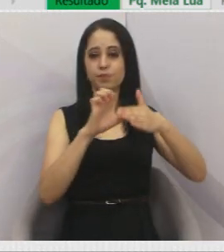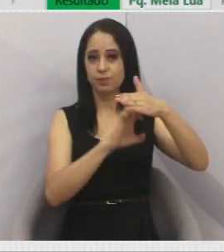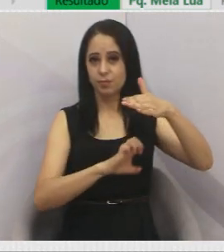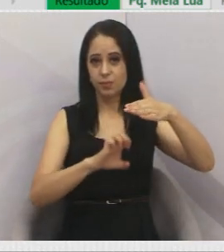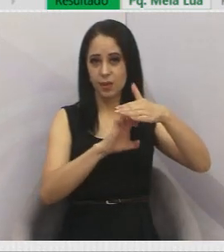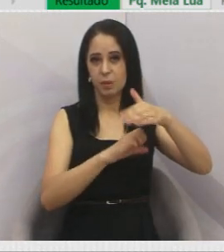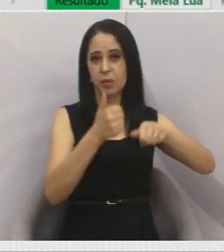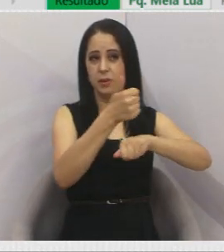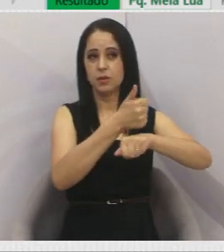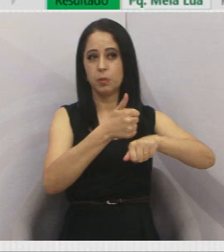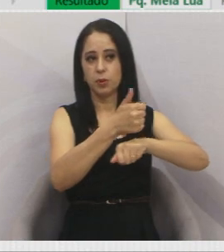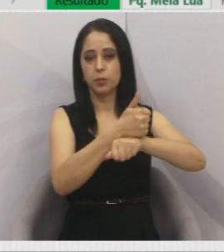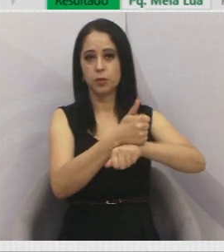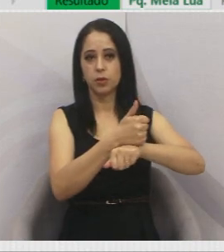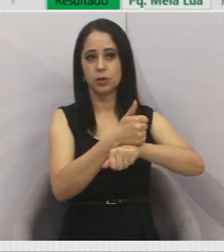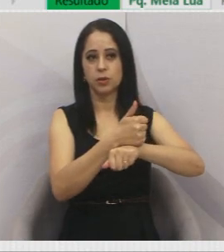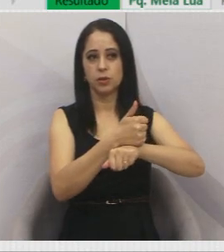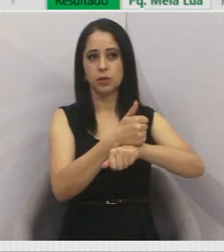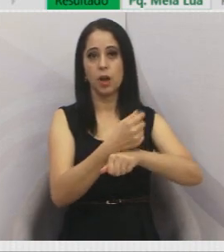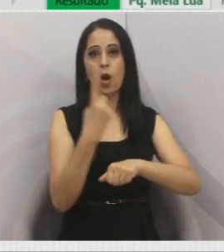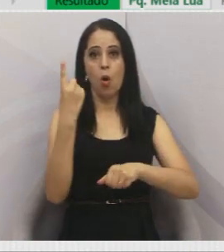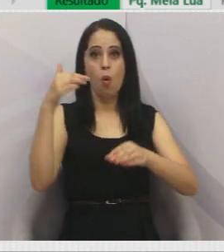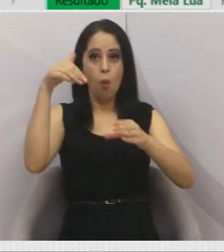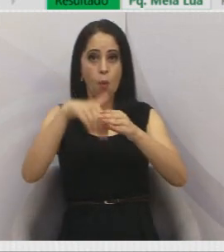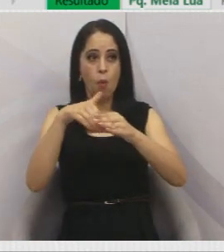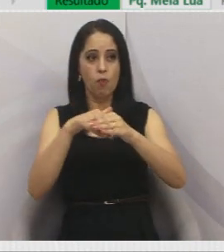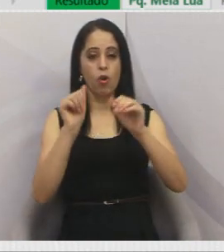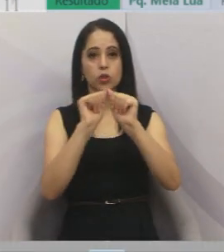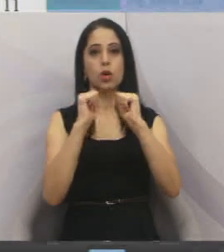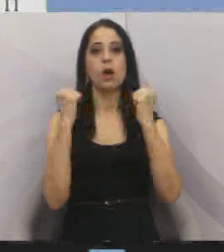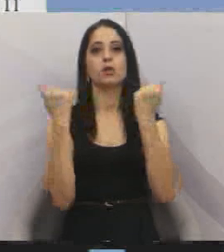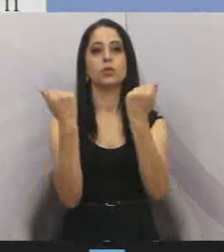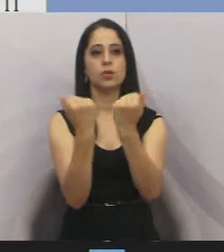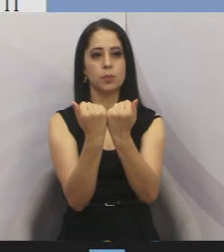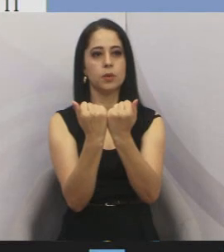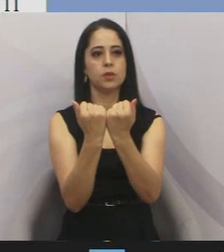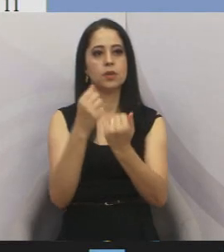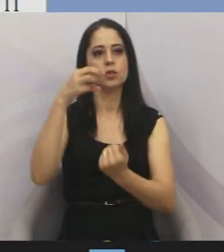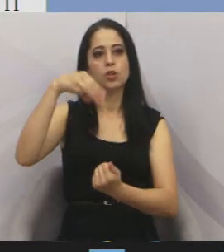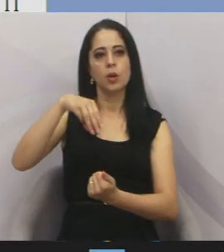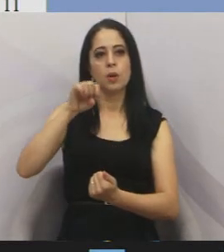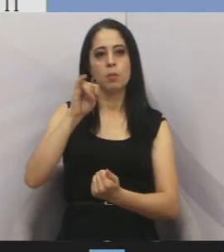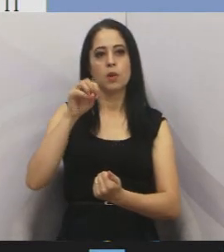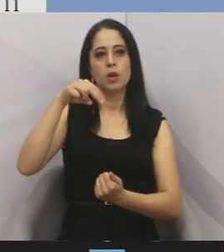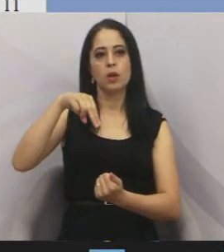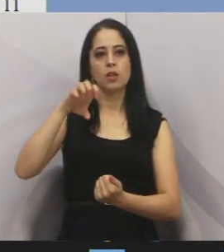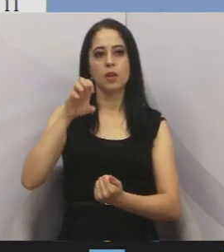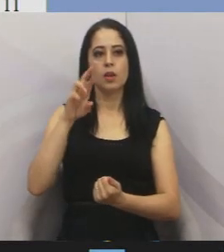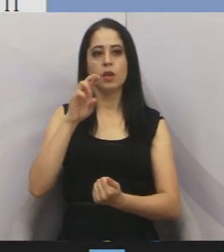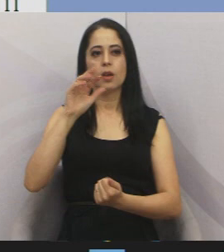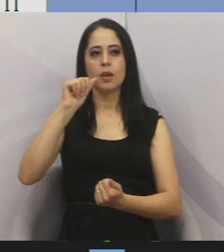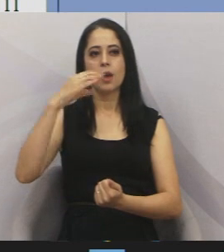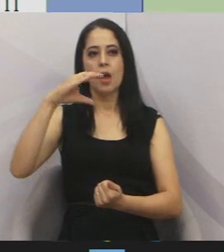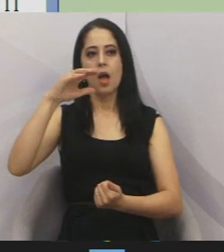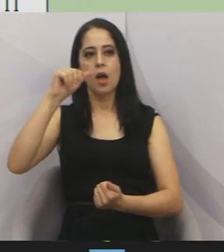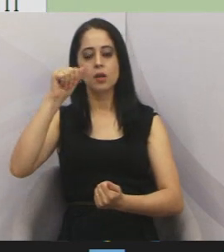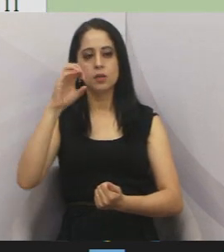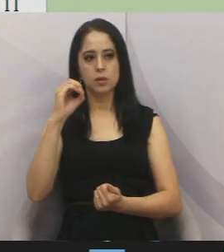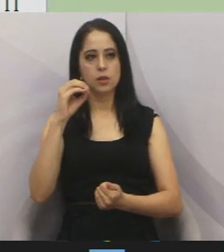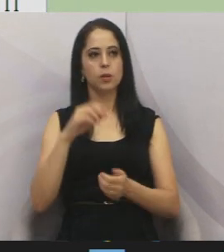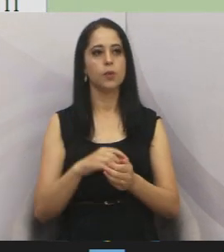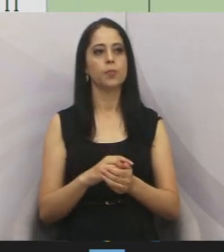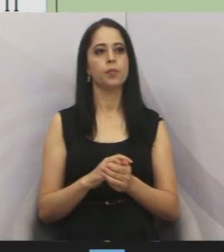entidades profissionais. Um voto para a Associação das Empresas de Mineração de Jacareí. segmento entidades